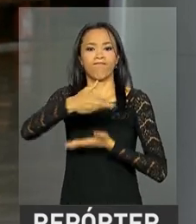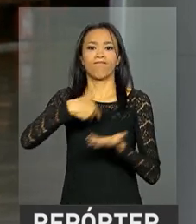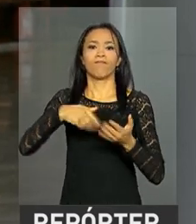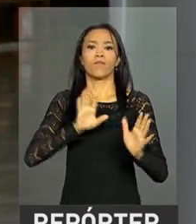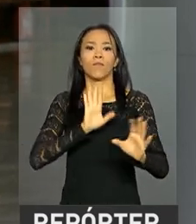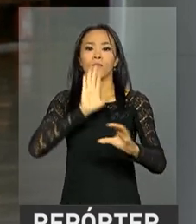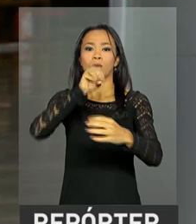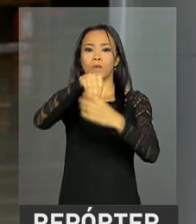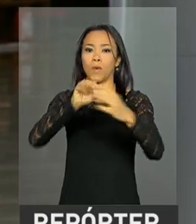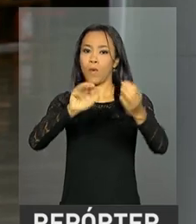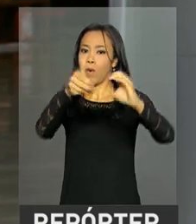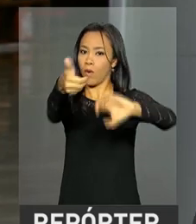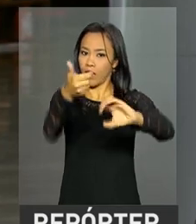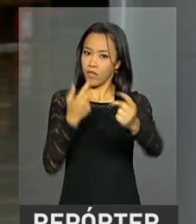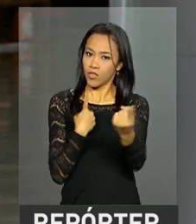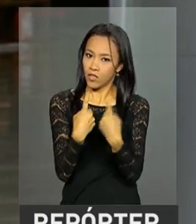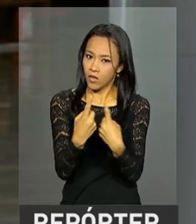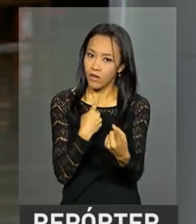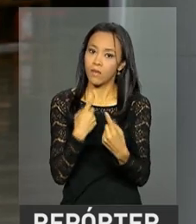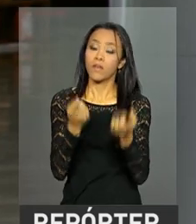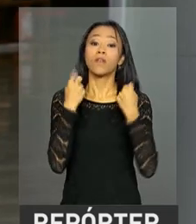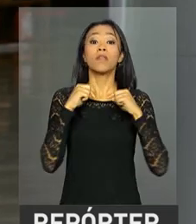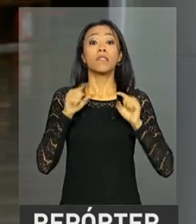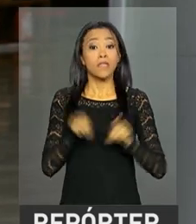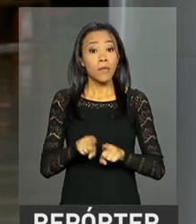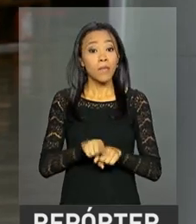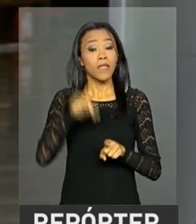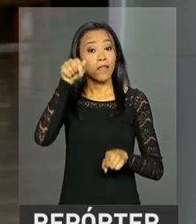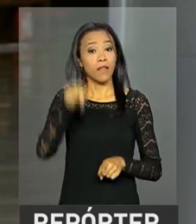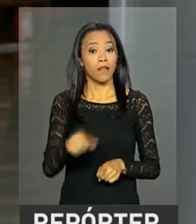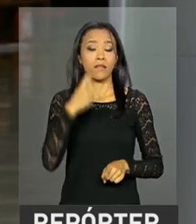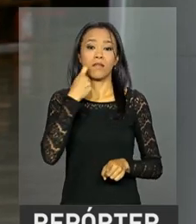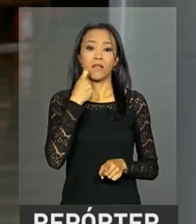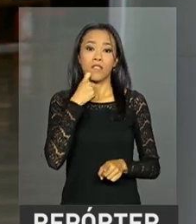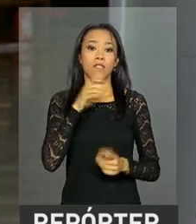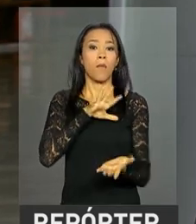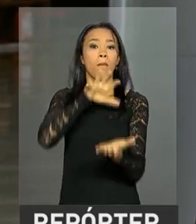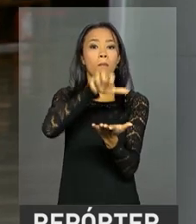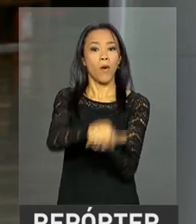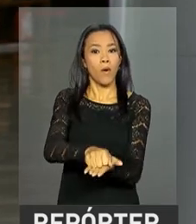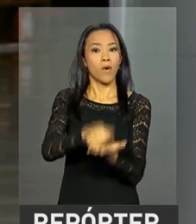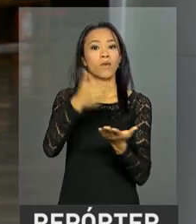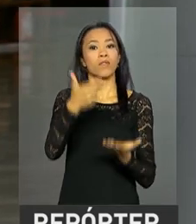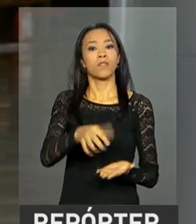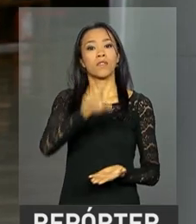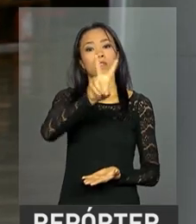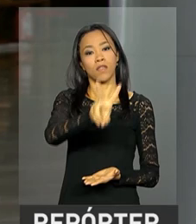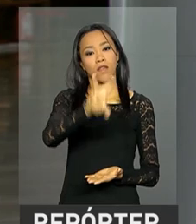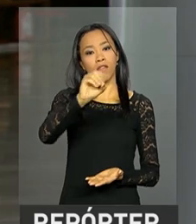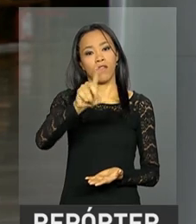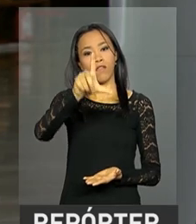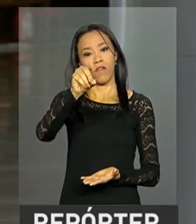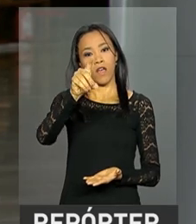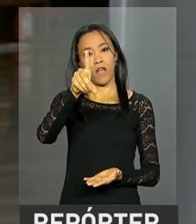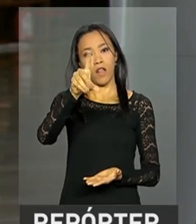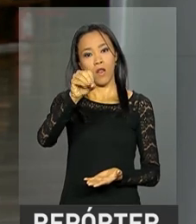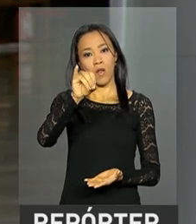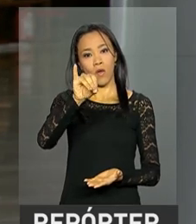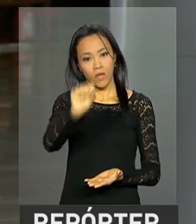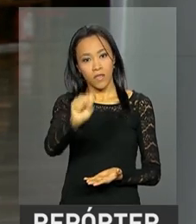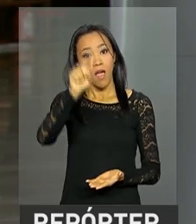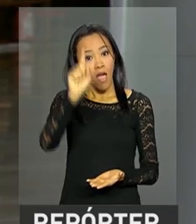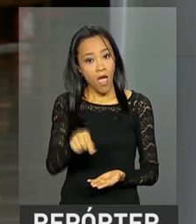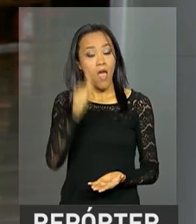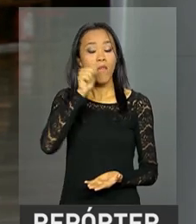Congresso Nacional também nessa sexta-feira o presidente Michel Temer dá Posse A Luiz Linda Valois ela que é atual secretária de políticas de